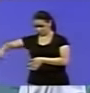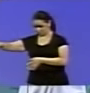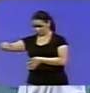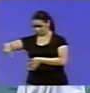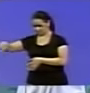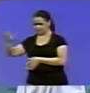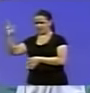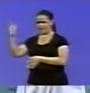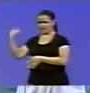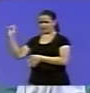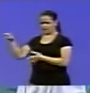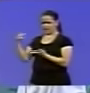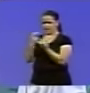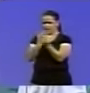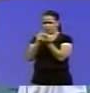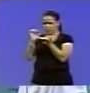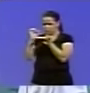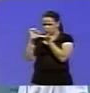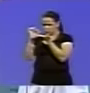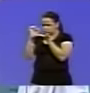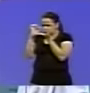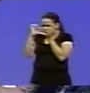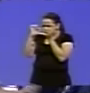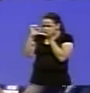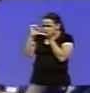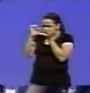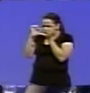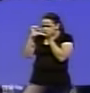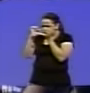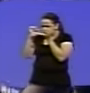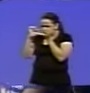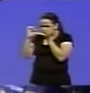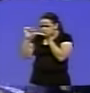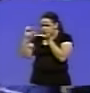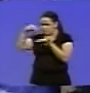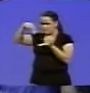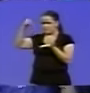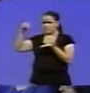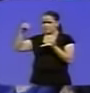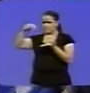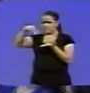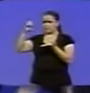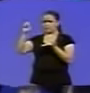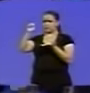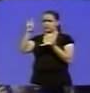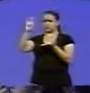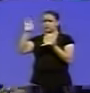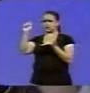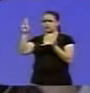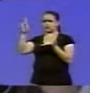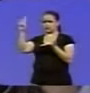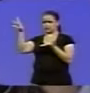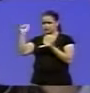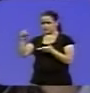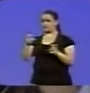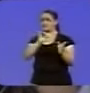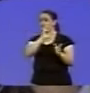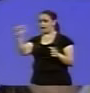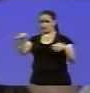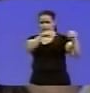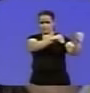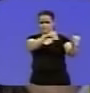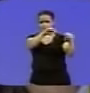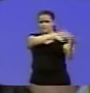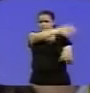fé do tamanho de uma semente de mostarda, direis a esta montanha: vai daqui para